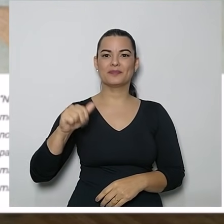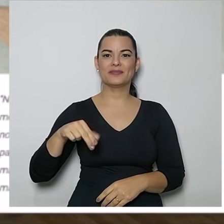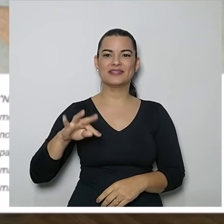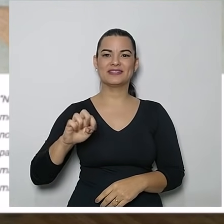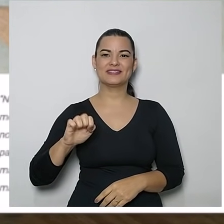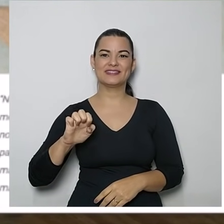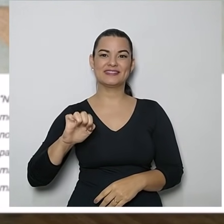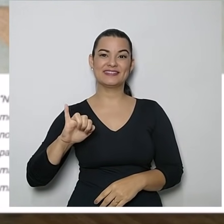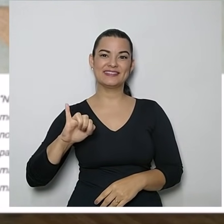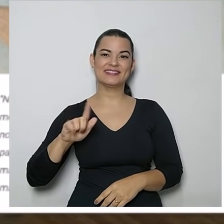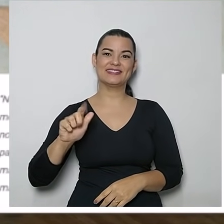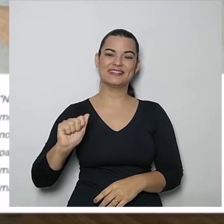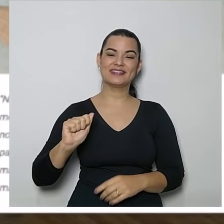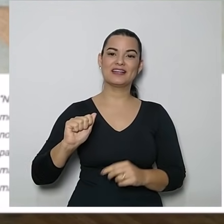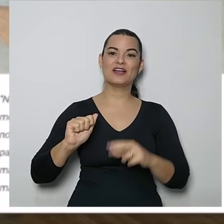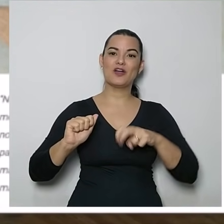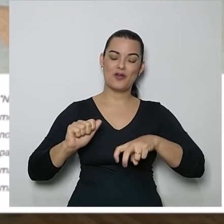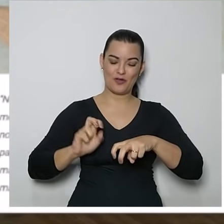etc.